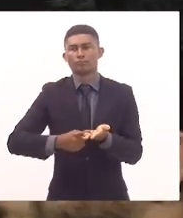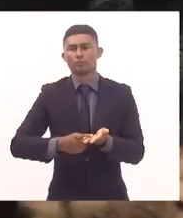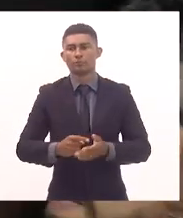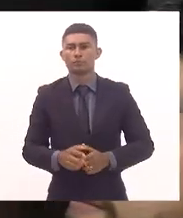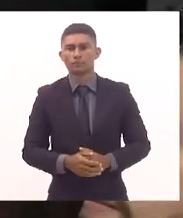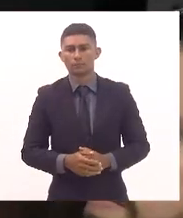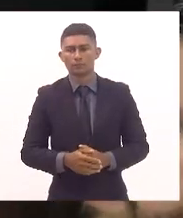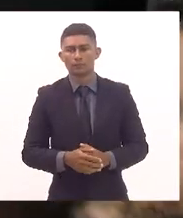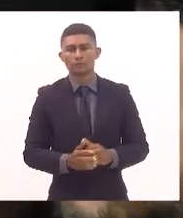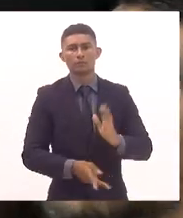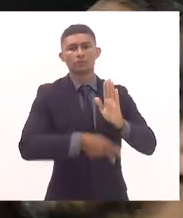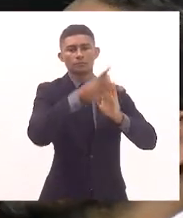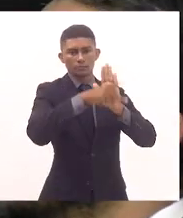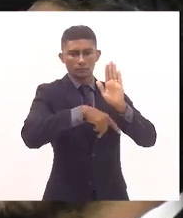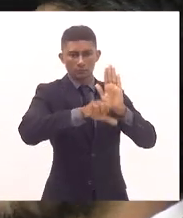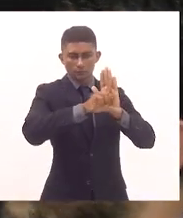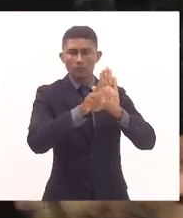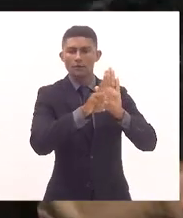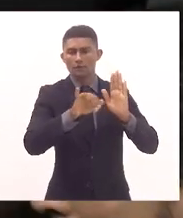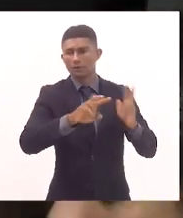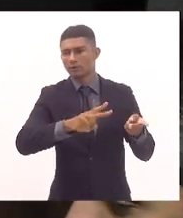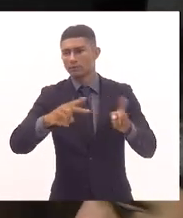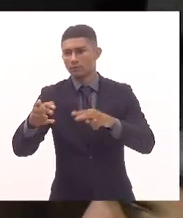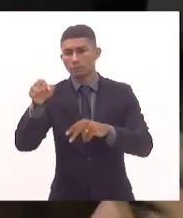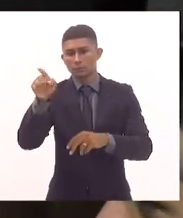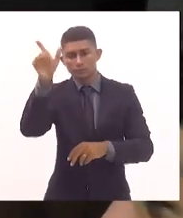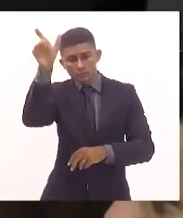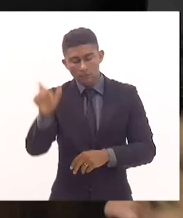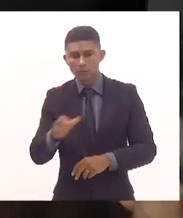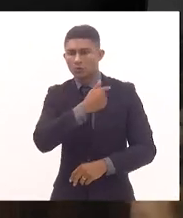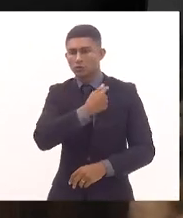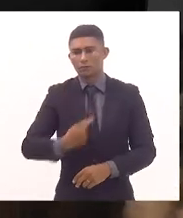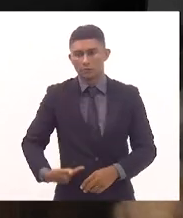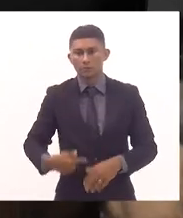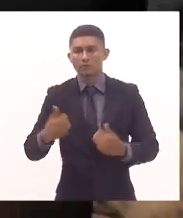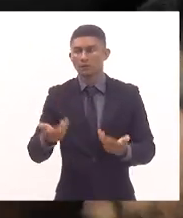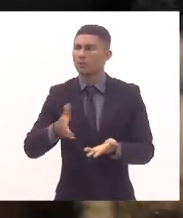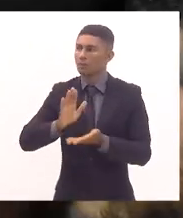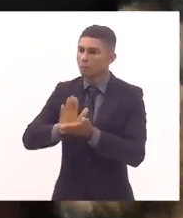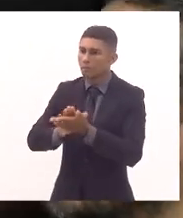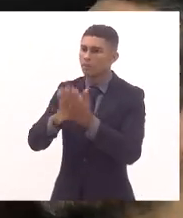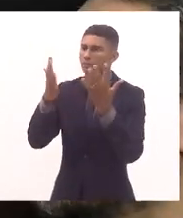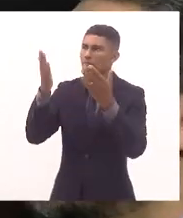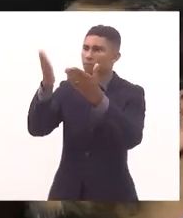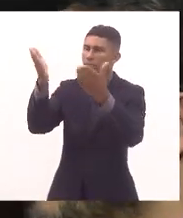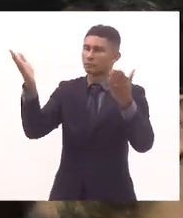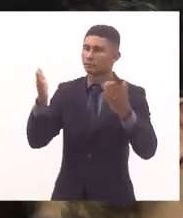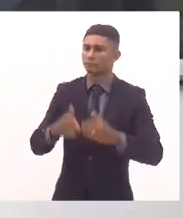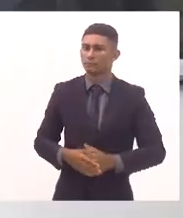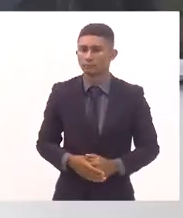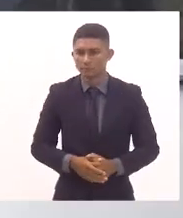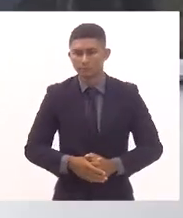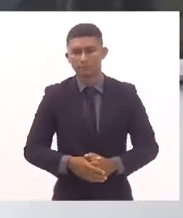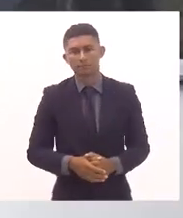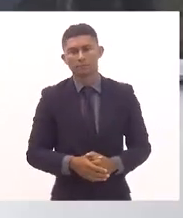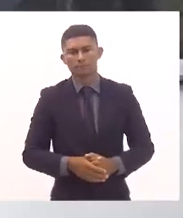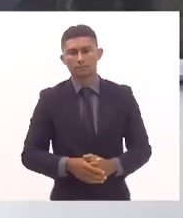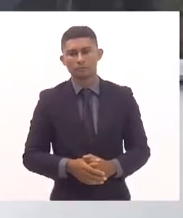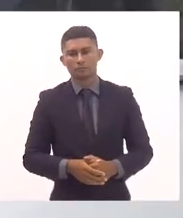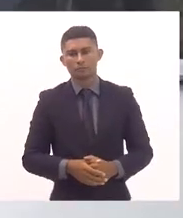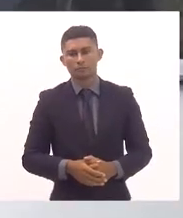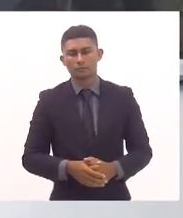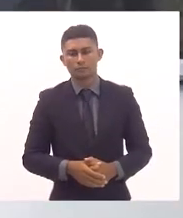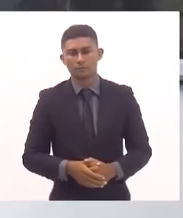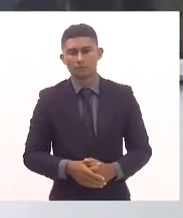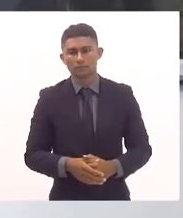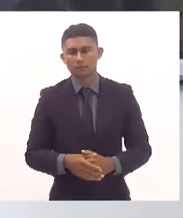O projeto vai ao autógrafo do governador e a gente aqui parabeniza Vossas Excelências. Para a declaração